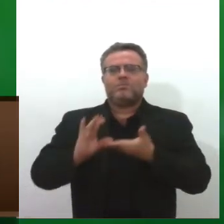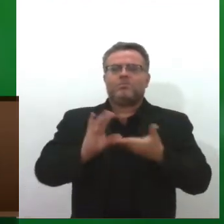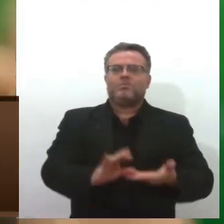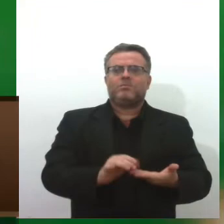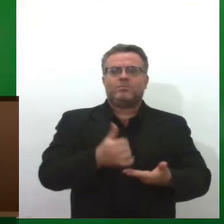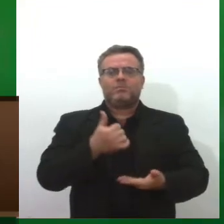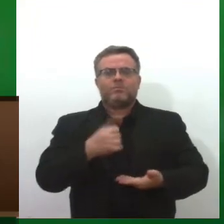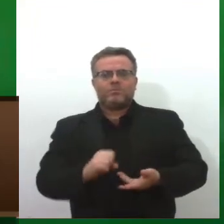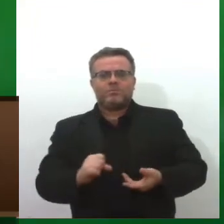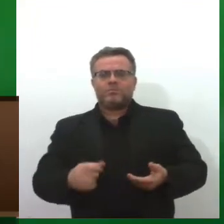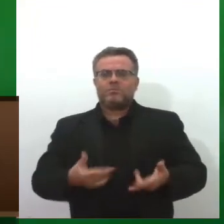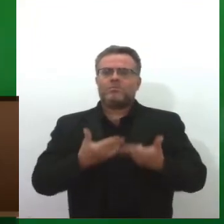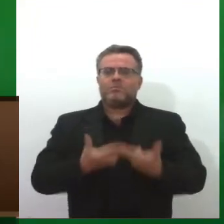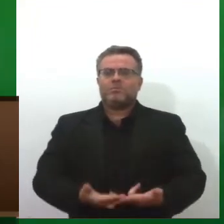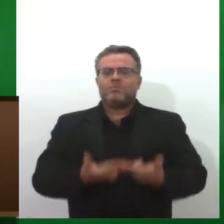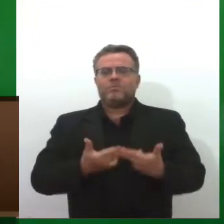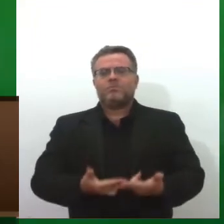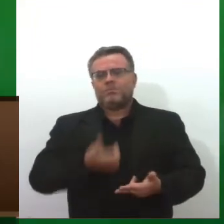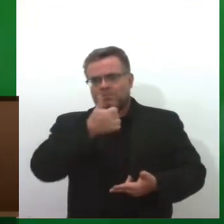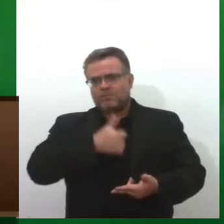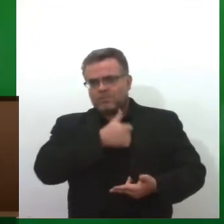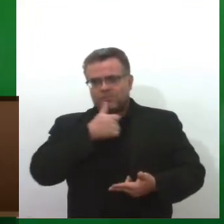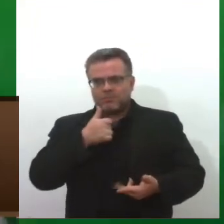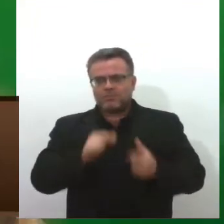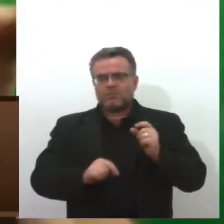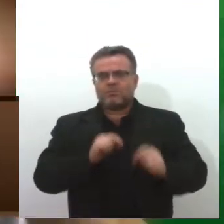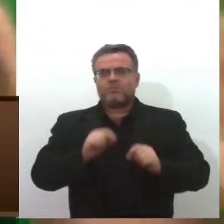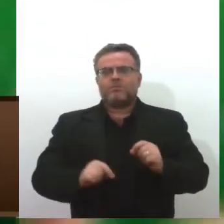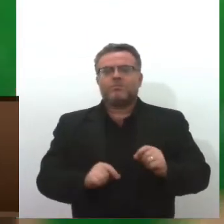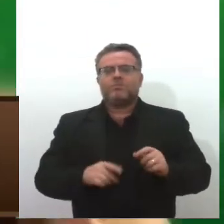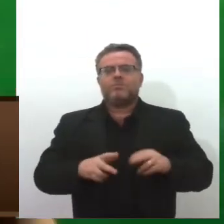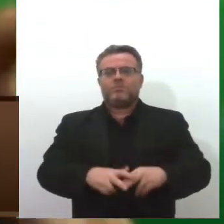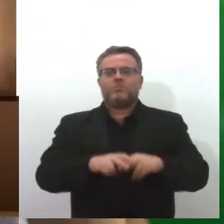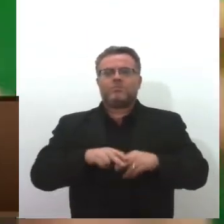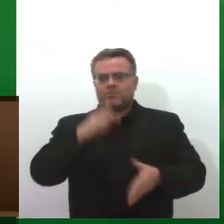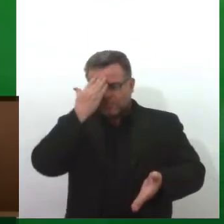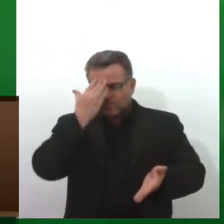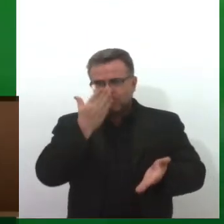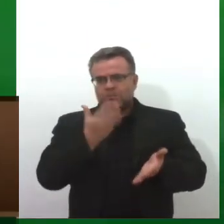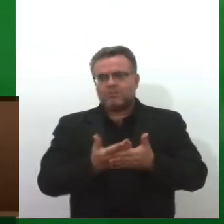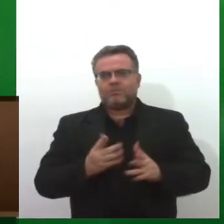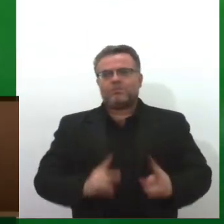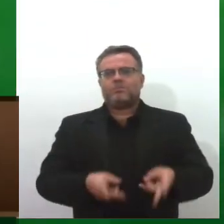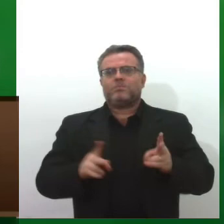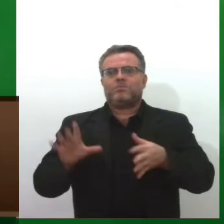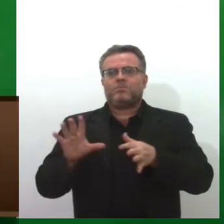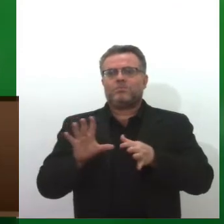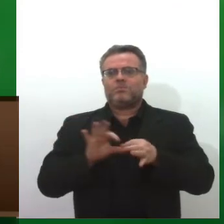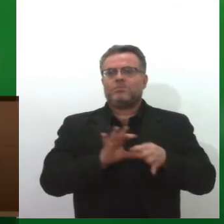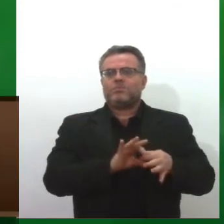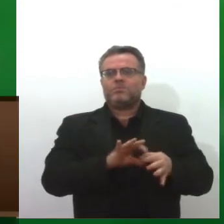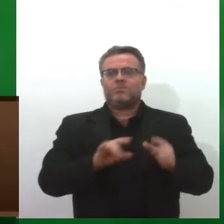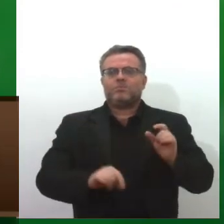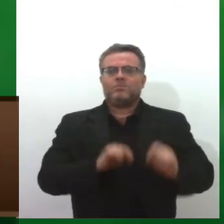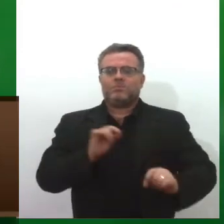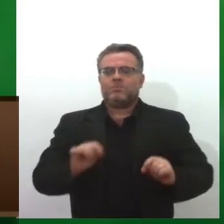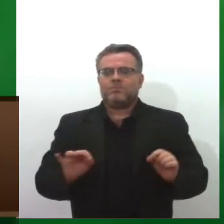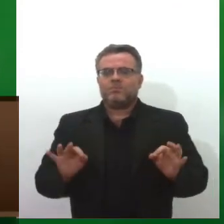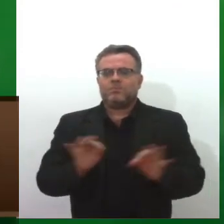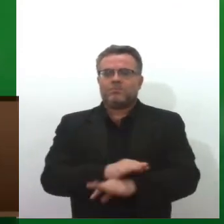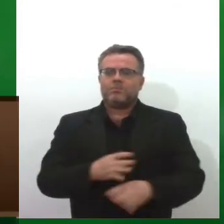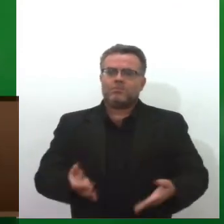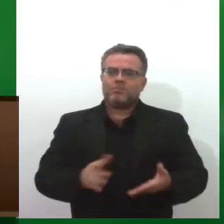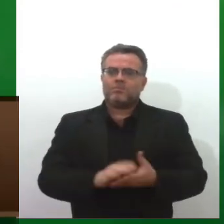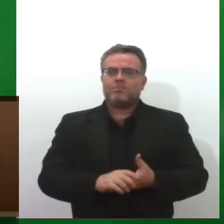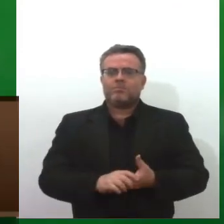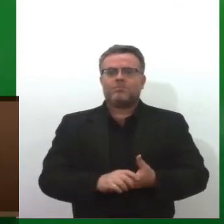esse sacrifício, mas reinvestindo. Então, eu acredito que todo o contexto de que dê essa condição